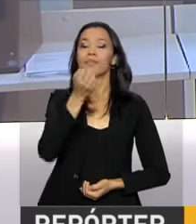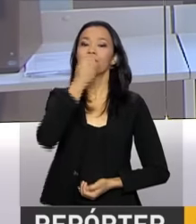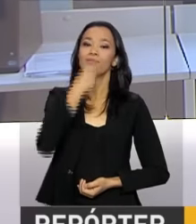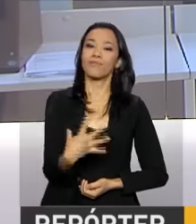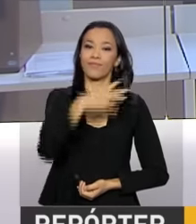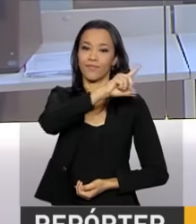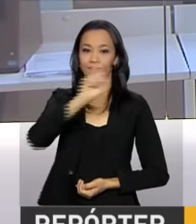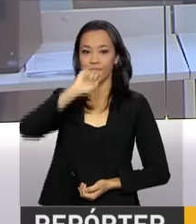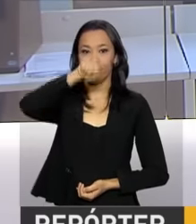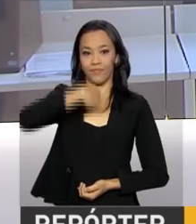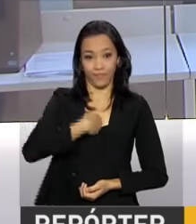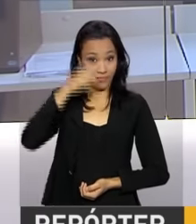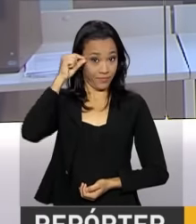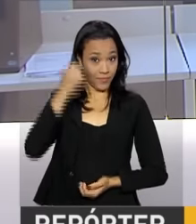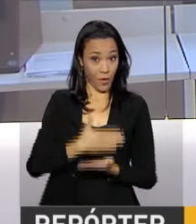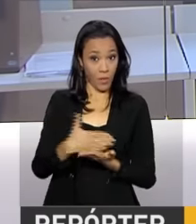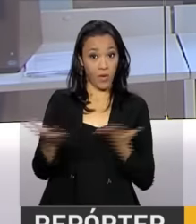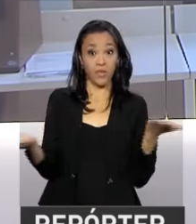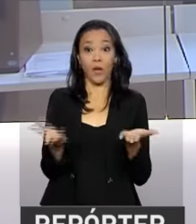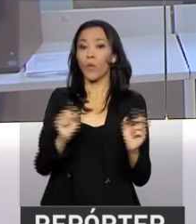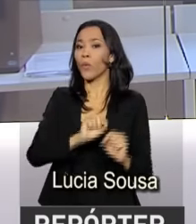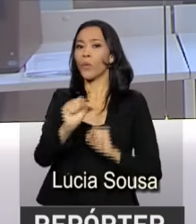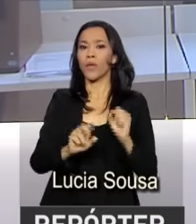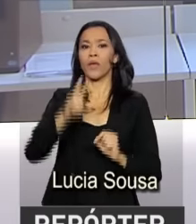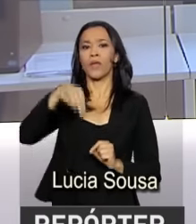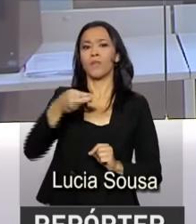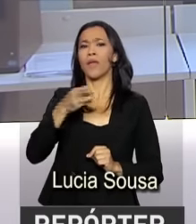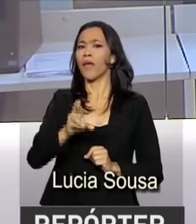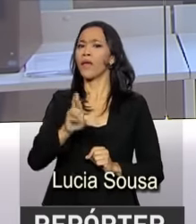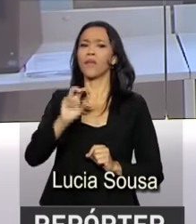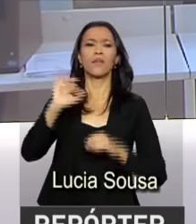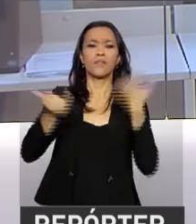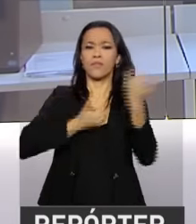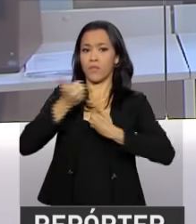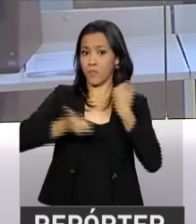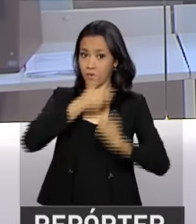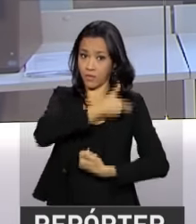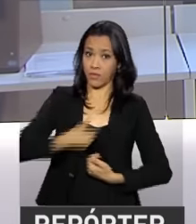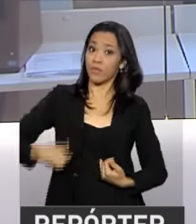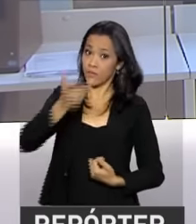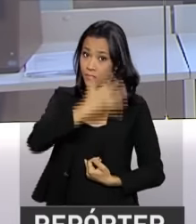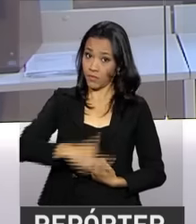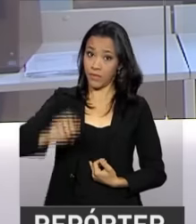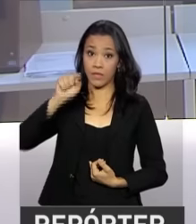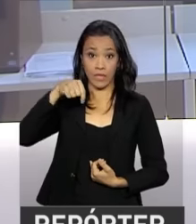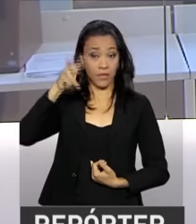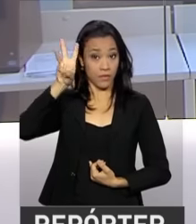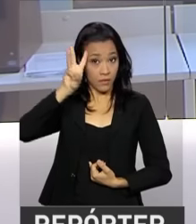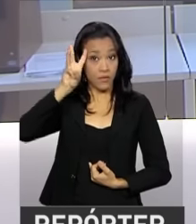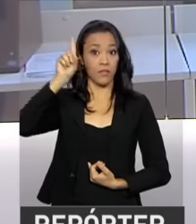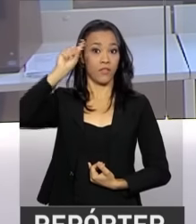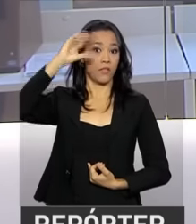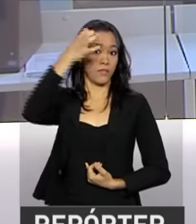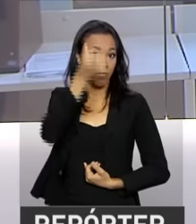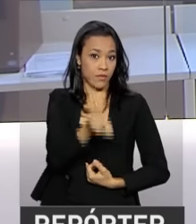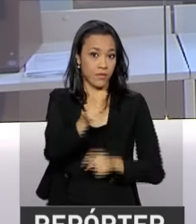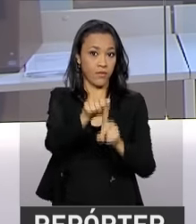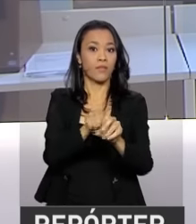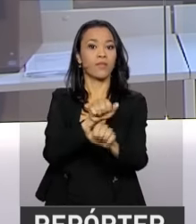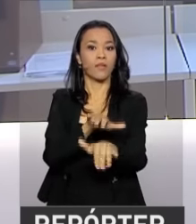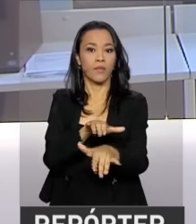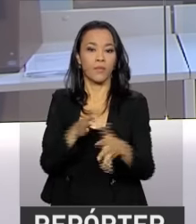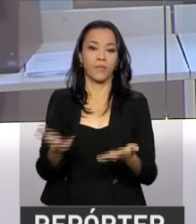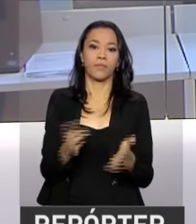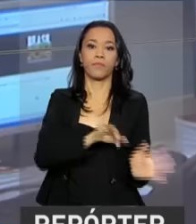Olá, bom dia. Eu sou Renata Corsini e começa agora o Repórter NBR e as notícias do governo federal desta terça-feira, 6